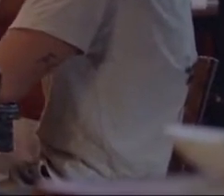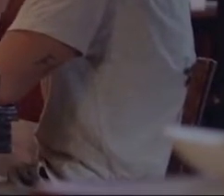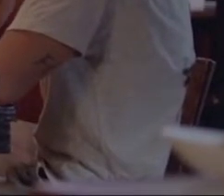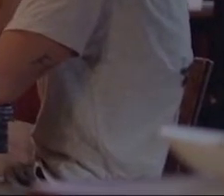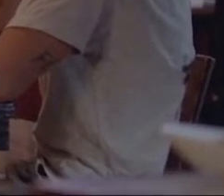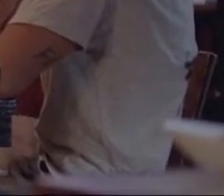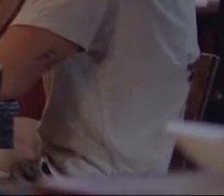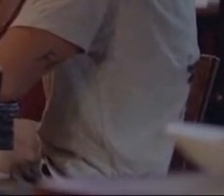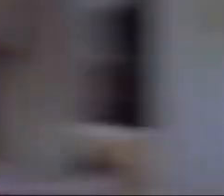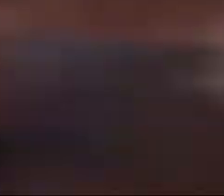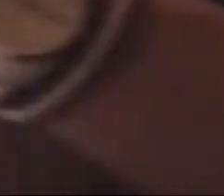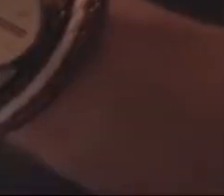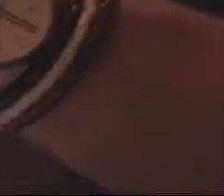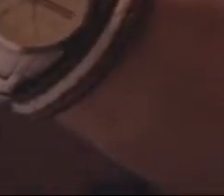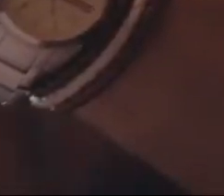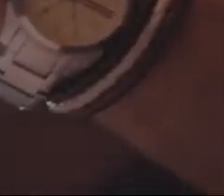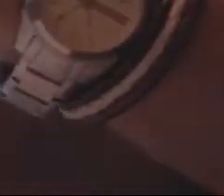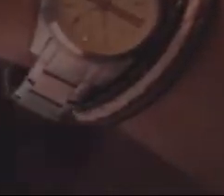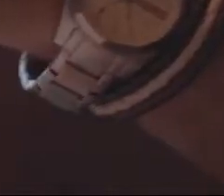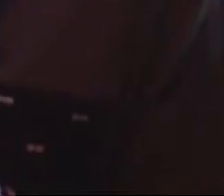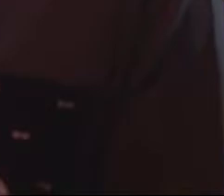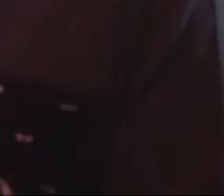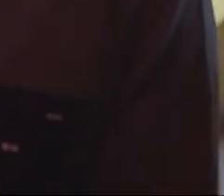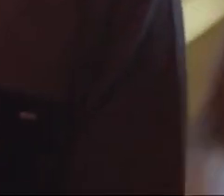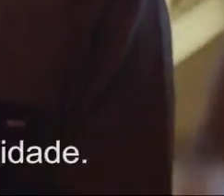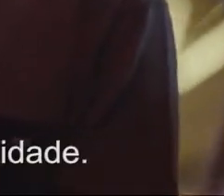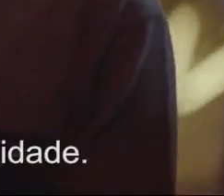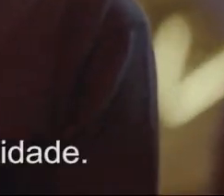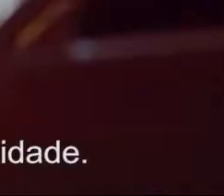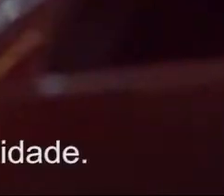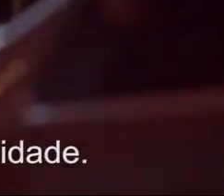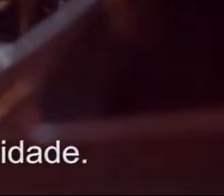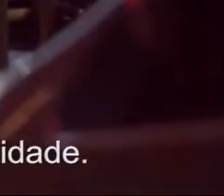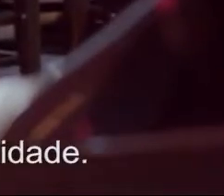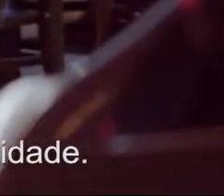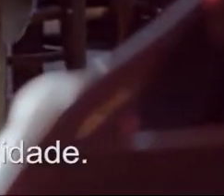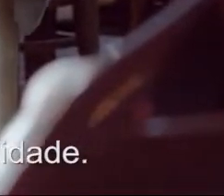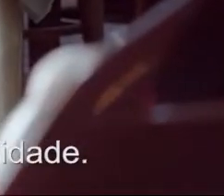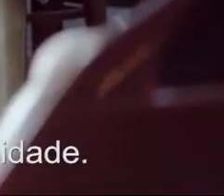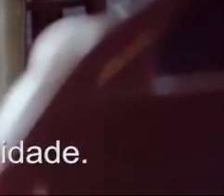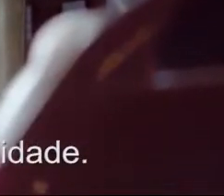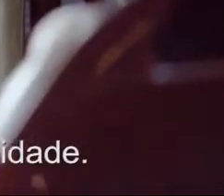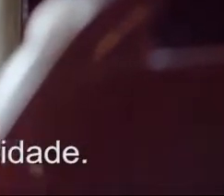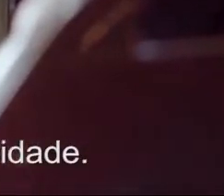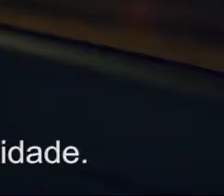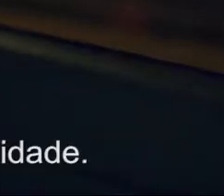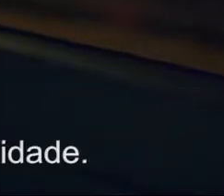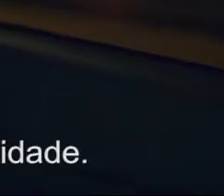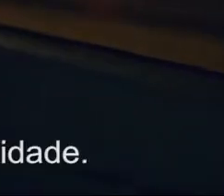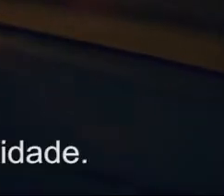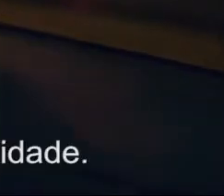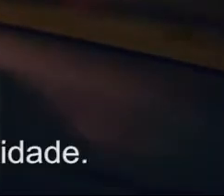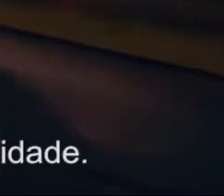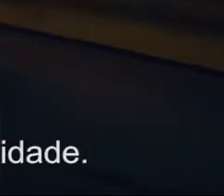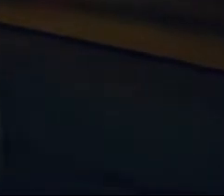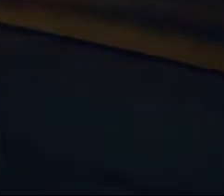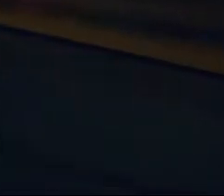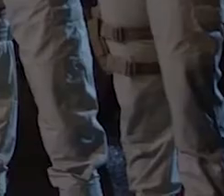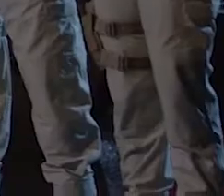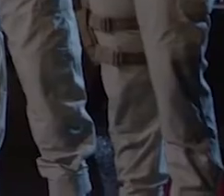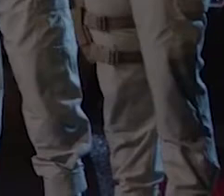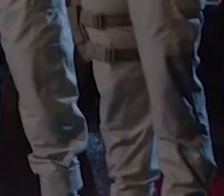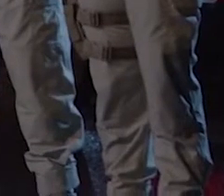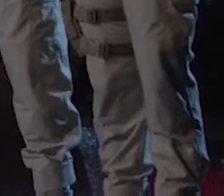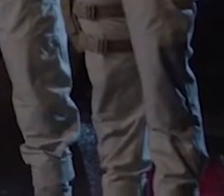prevenir acidentes nas estradas. Se for beber, não dirija. Pegar a estrada exige sempre atenção e responsabilidade.